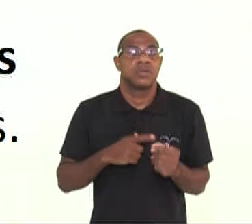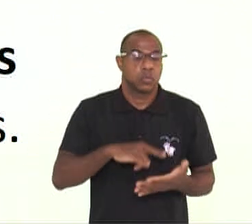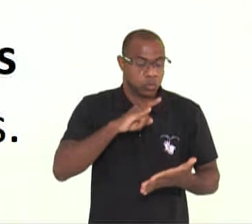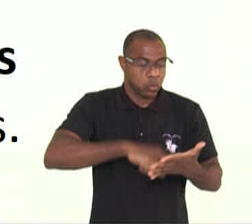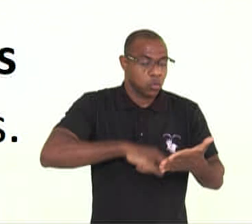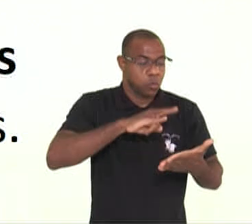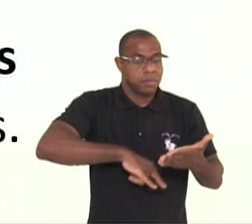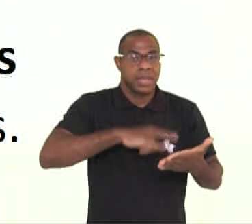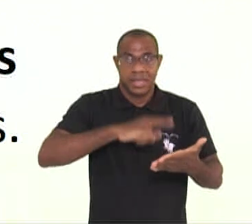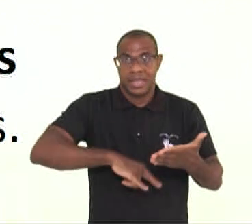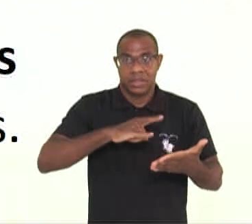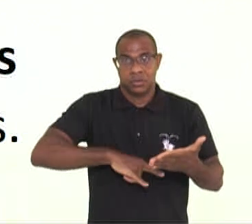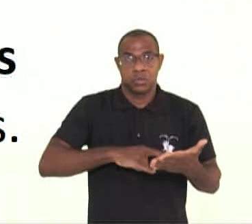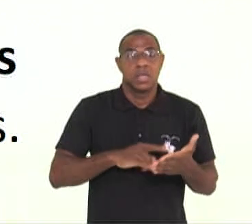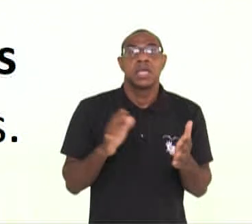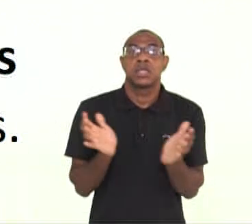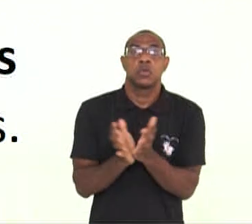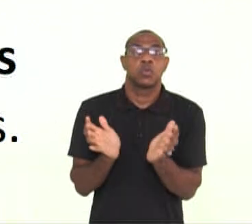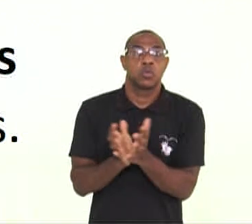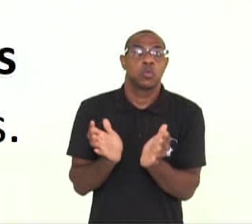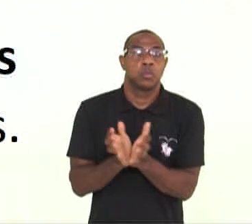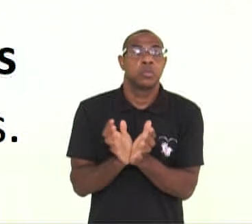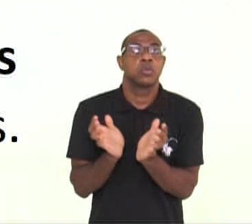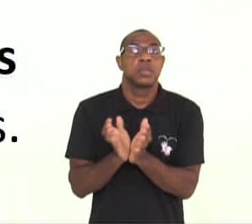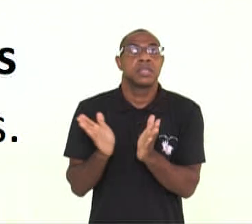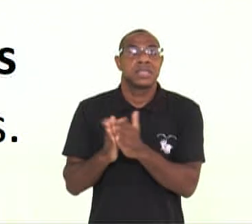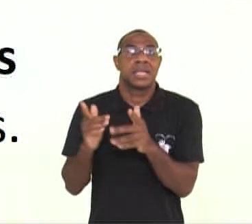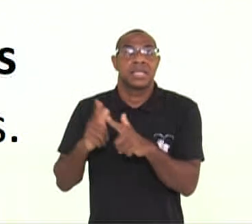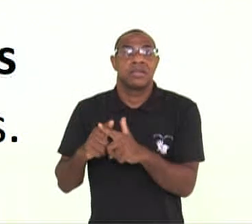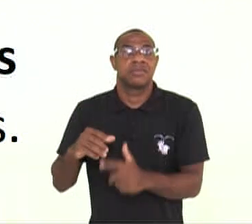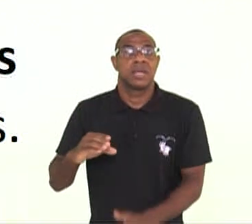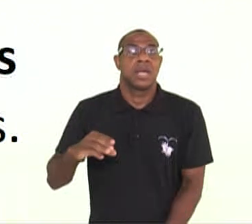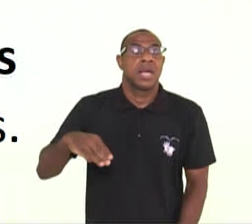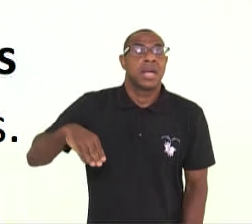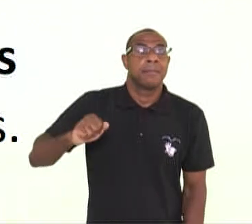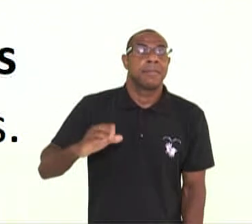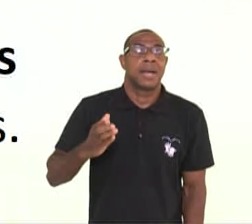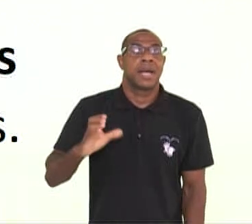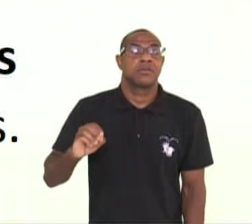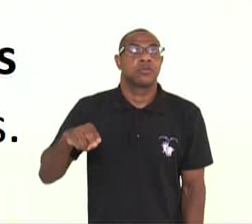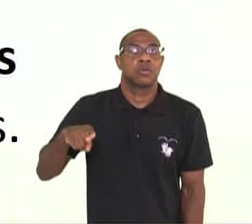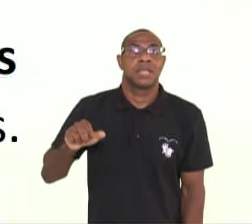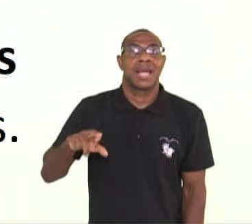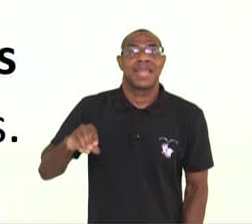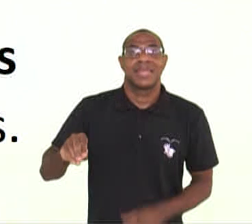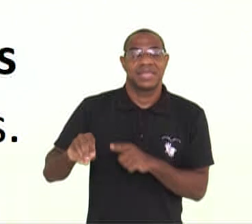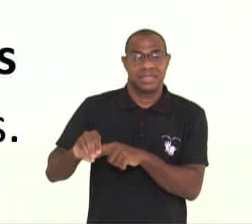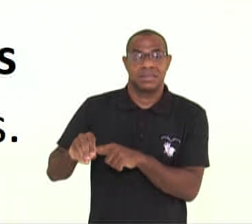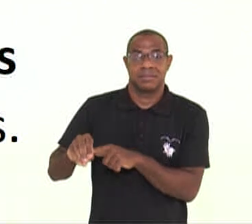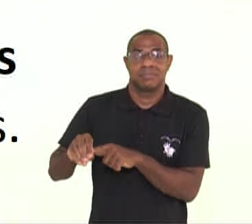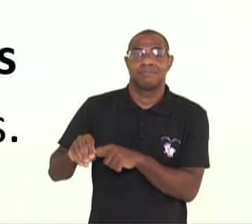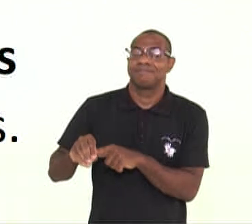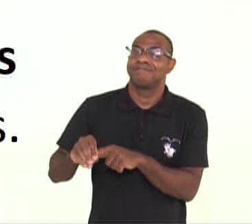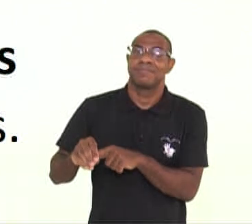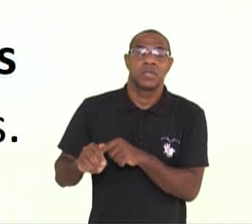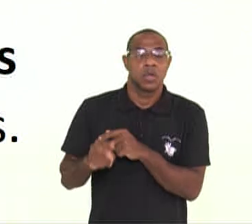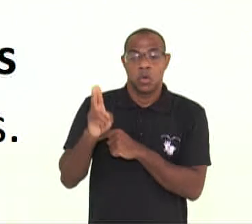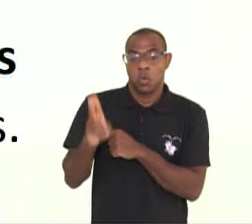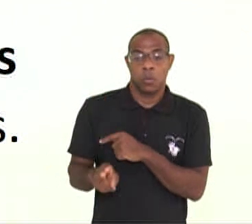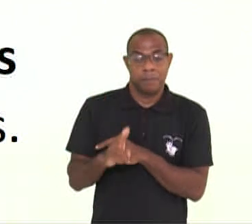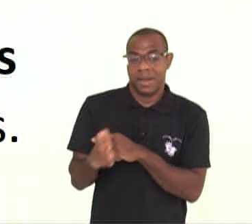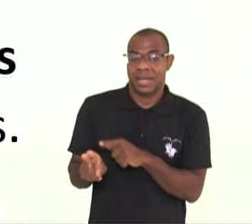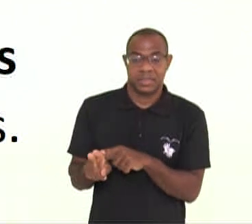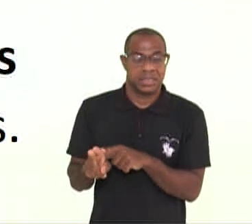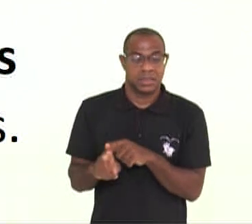que os membros da maçonaria não poderiam mais frequentar a igreja. Não, os padres não deveriam mais aceitar